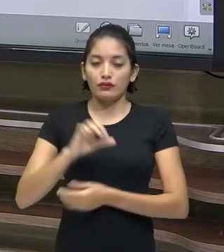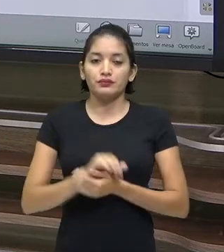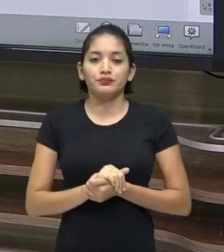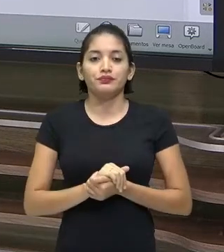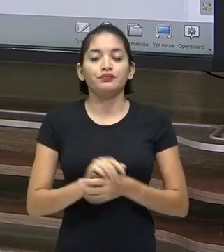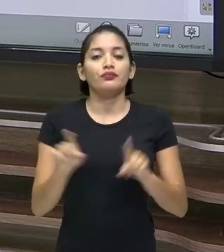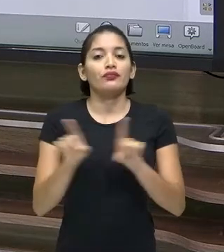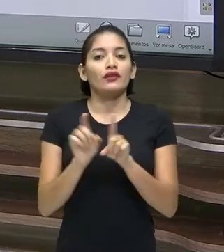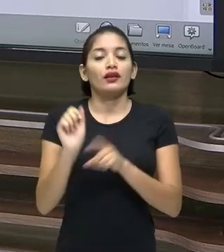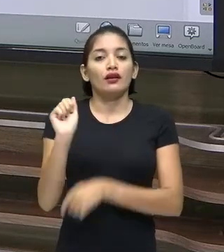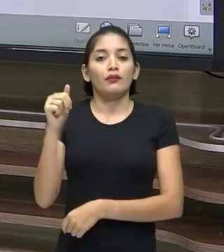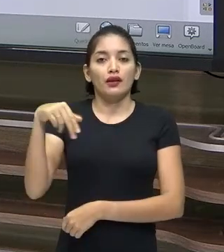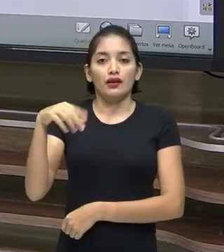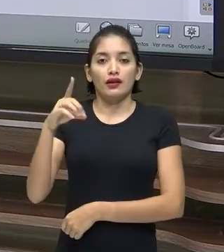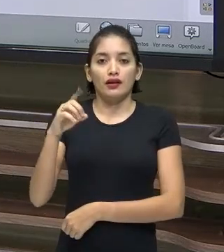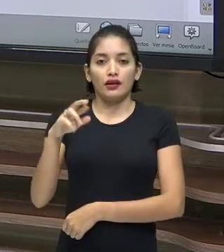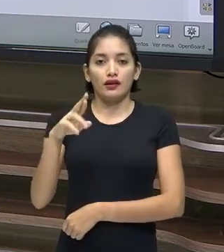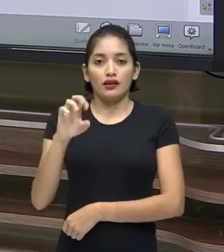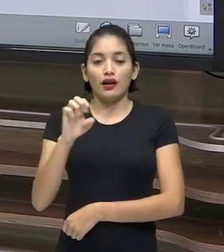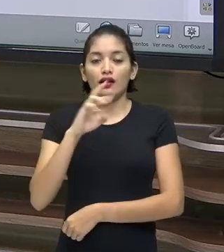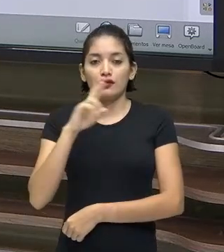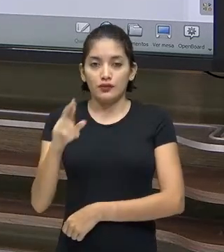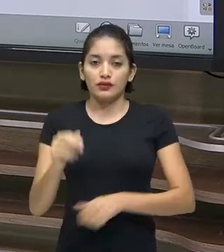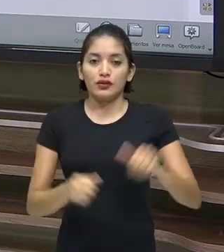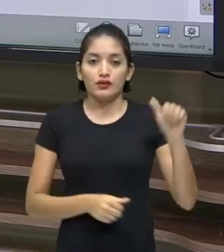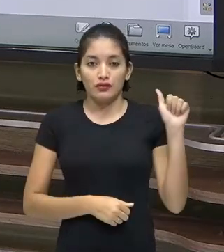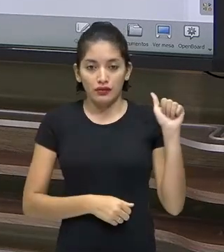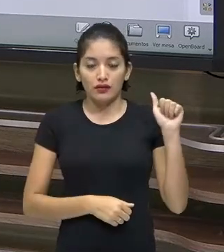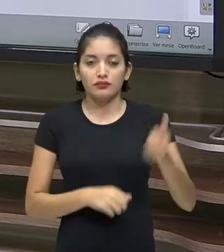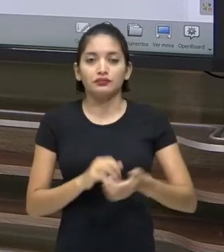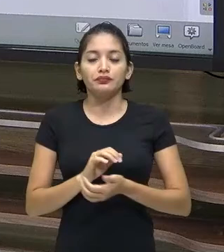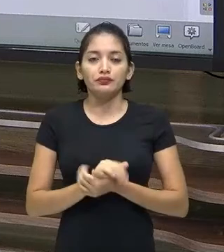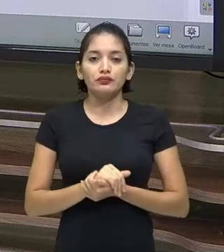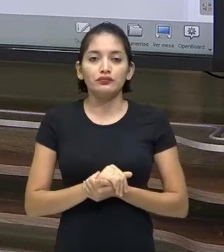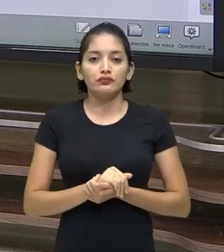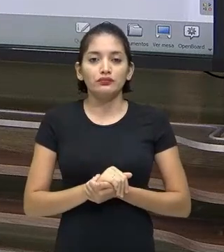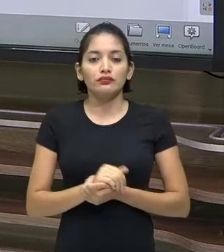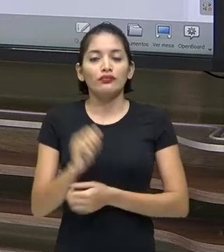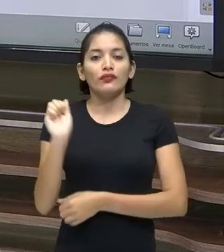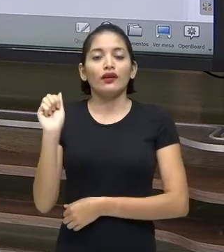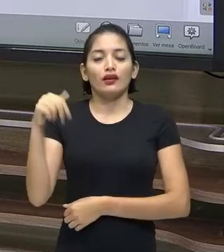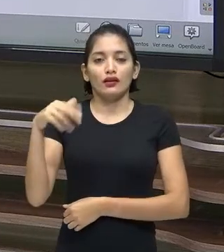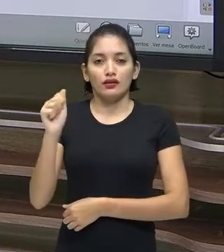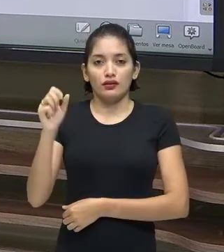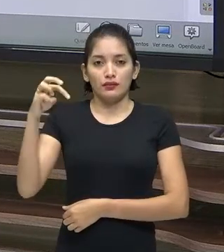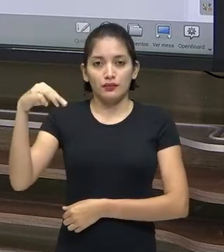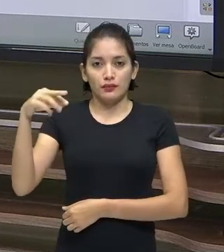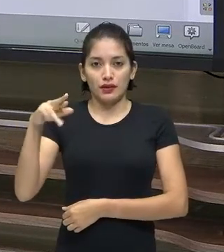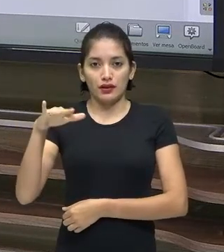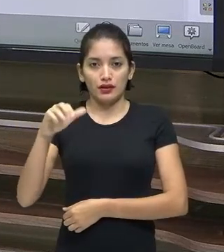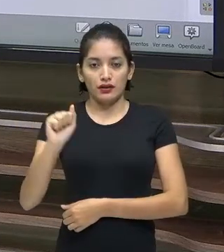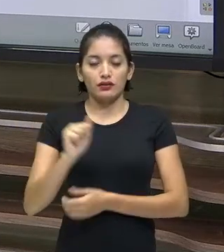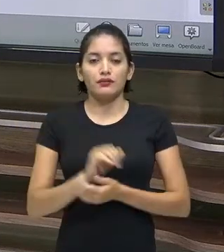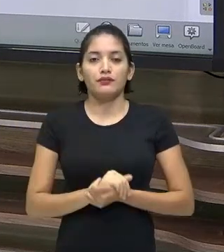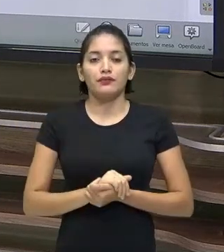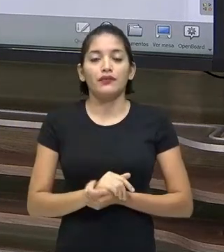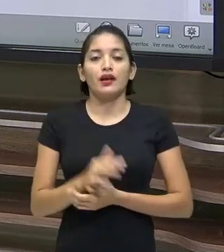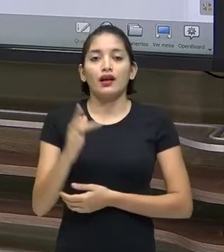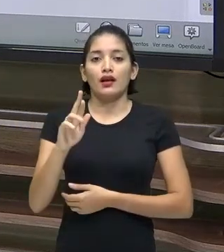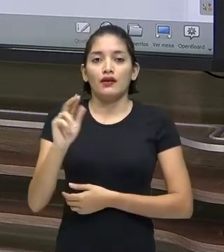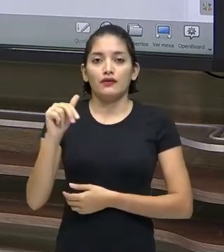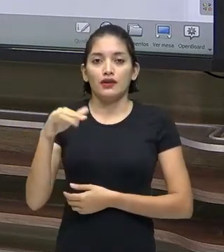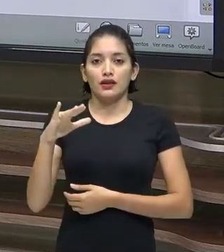o André, que também marcou a letra A, 83 e 209. Ana Maria, Francisco